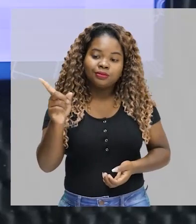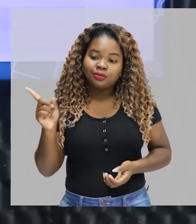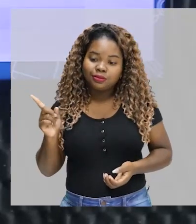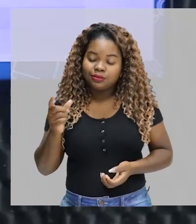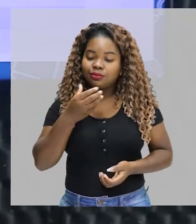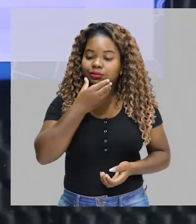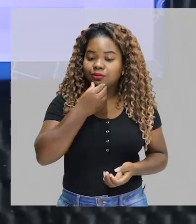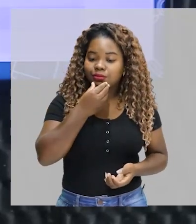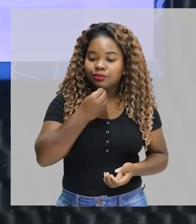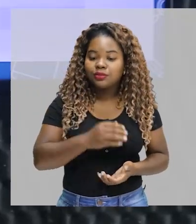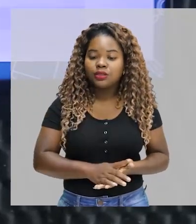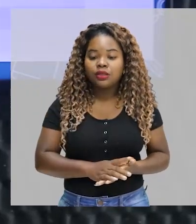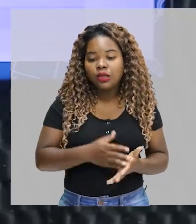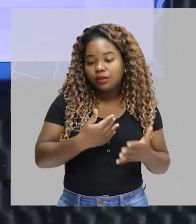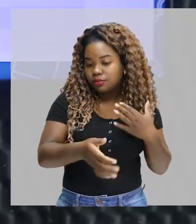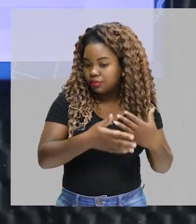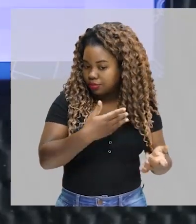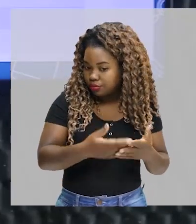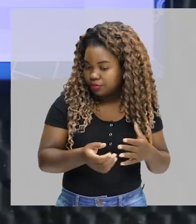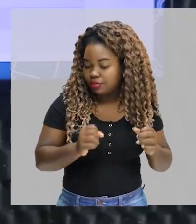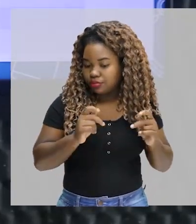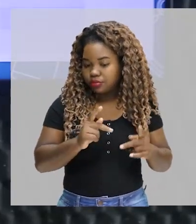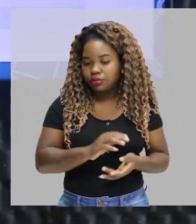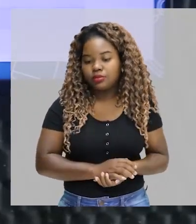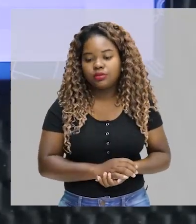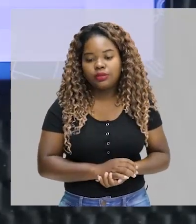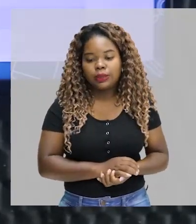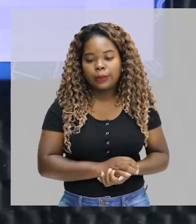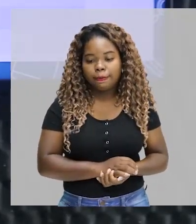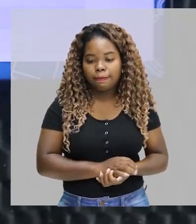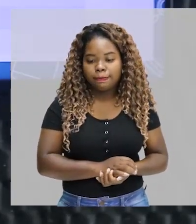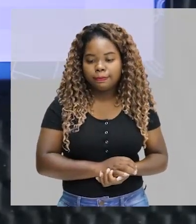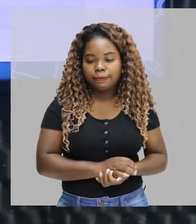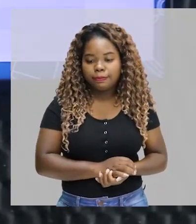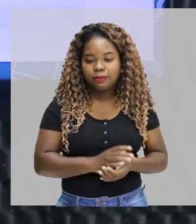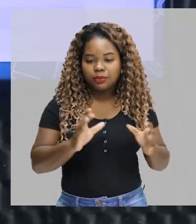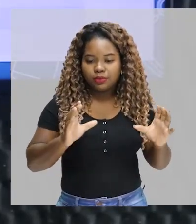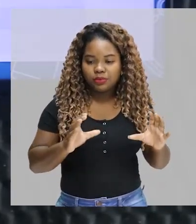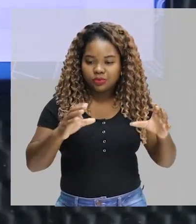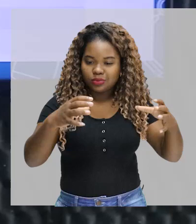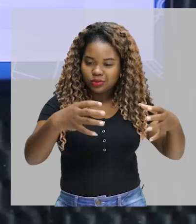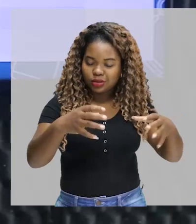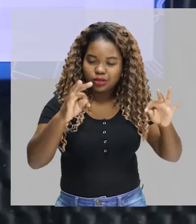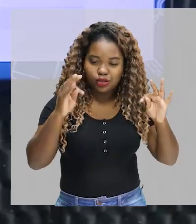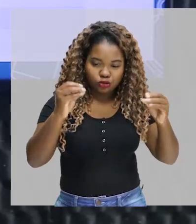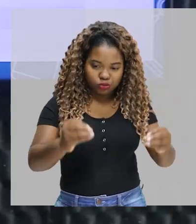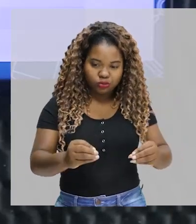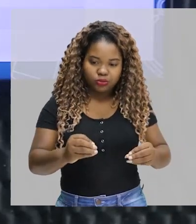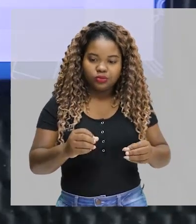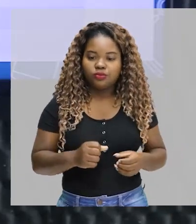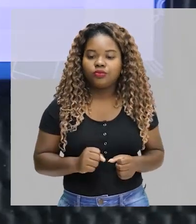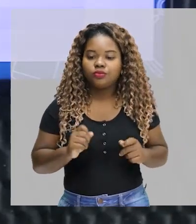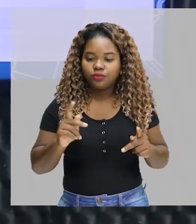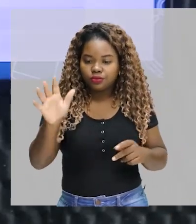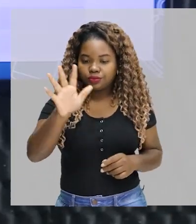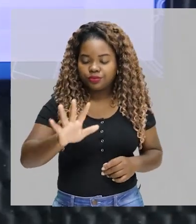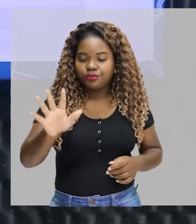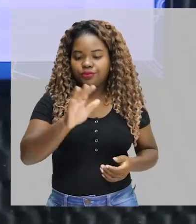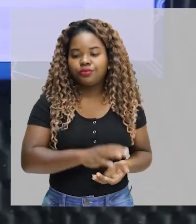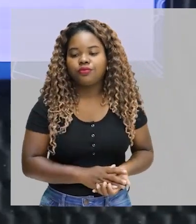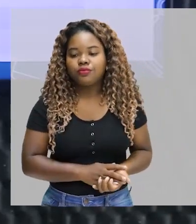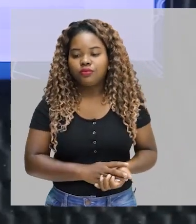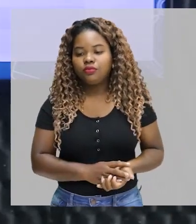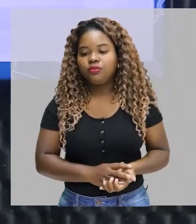é pessoa, coisa, objeto ou animal. Eles ou elas abarca todas essas possibilidades. Bom,